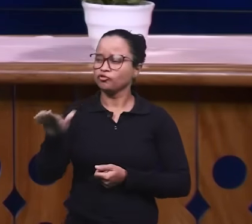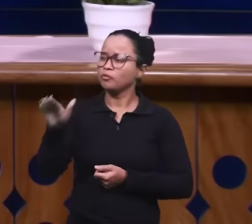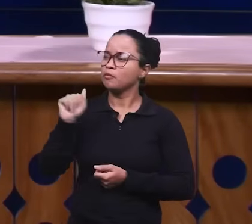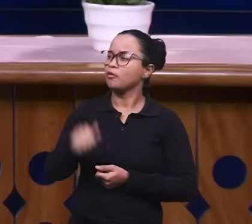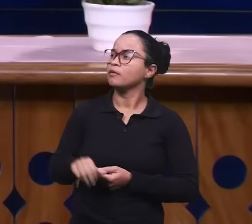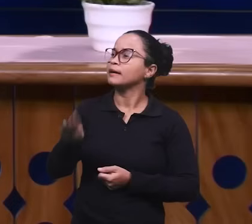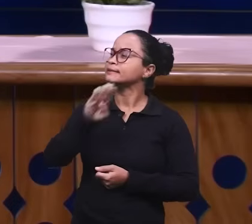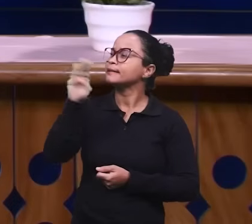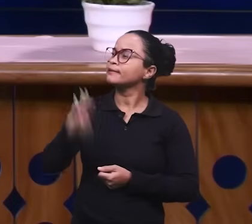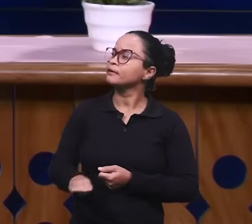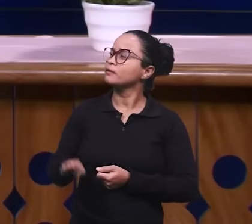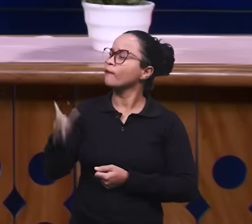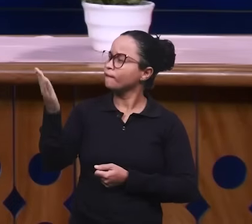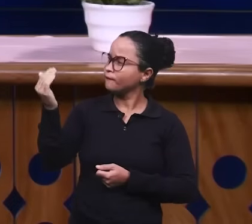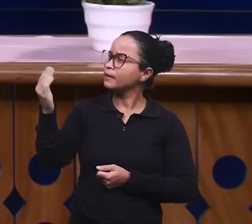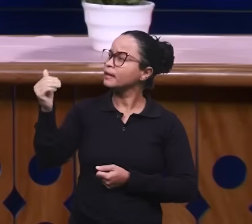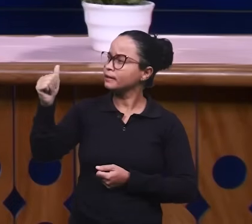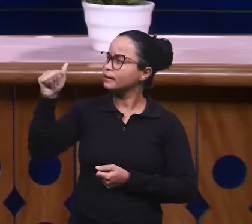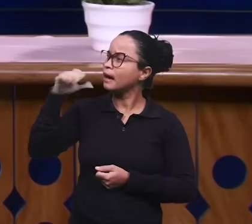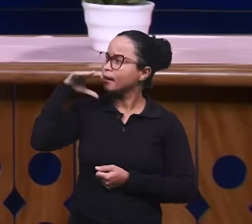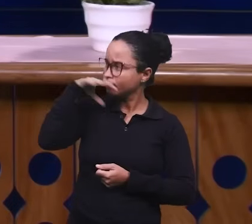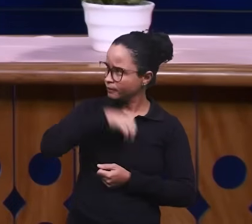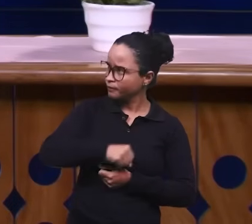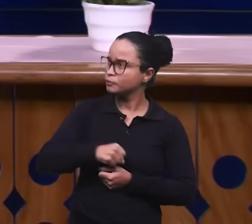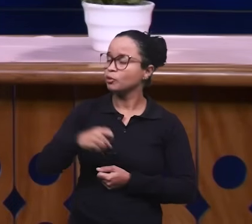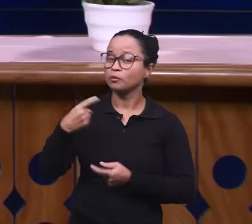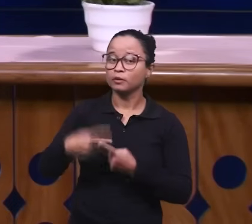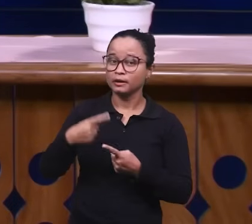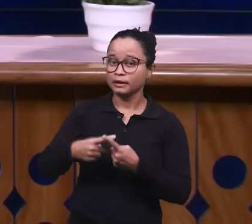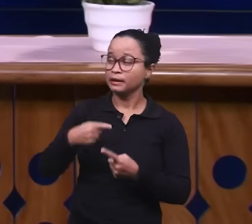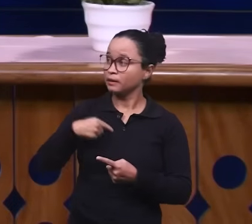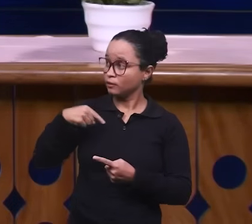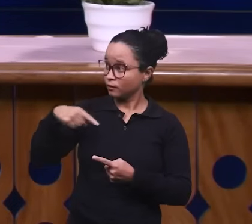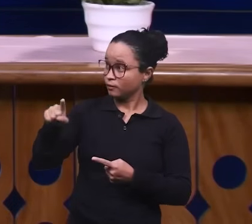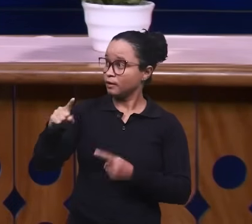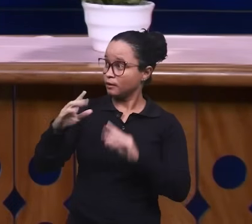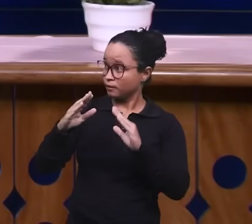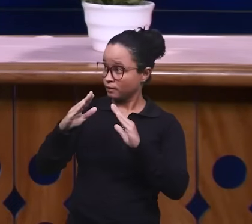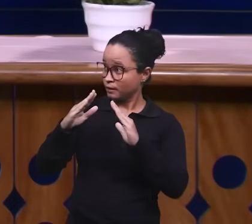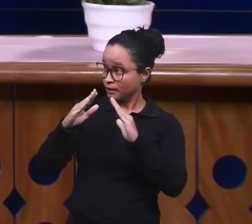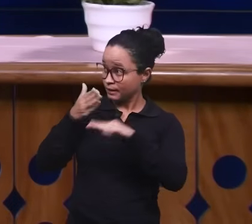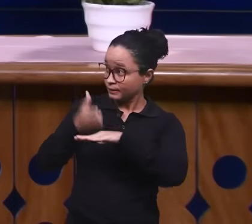desce depressa, porque me convém pousar na sua casa.